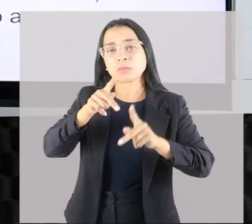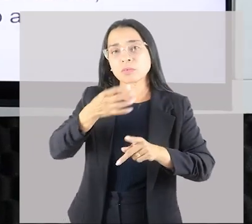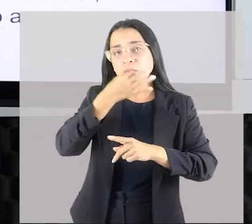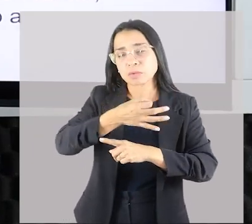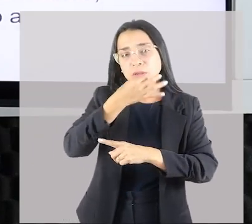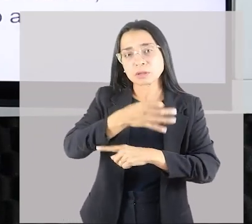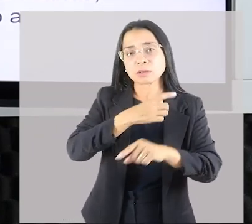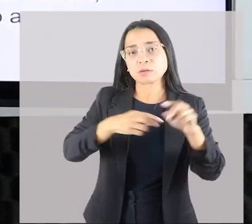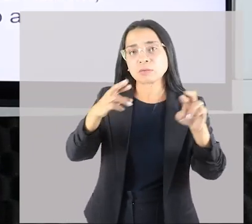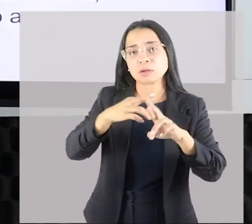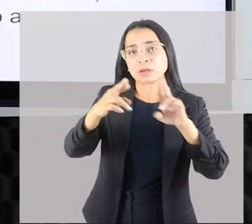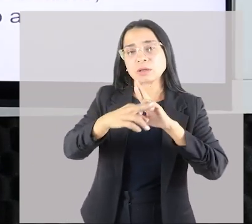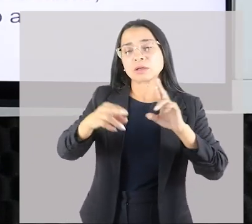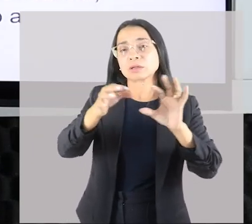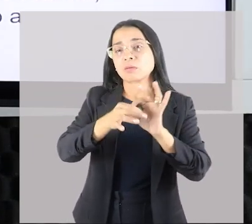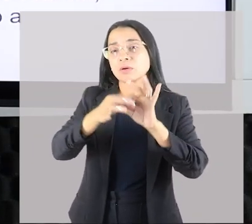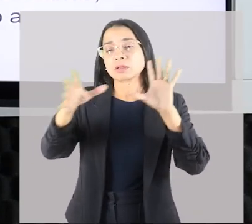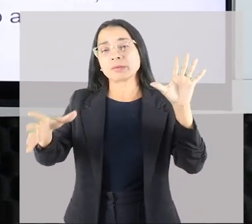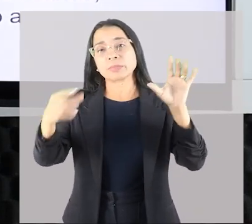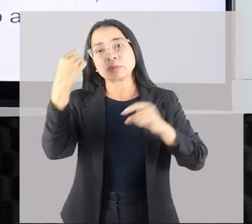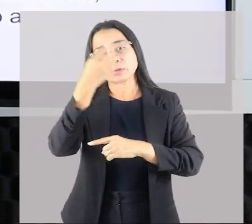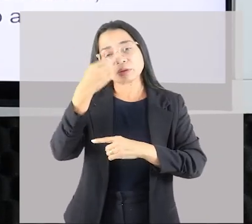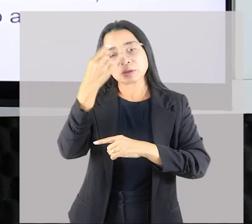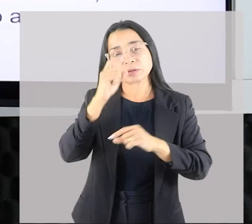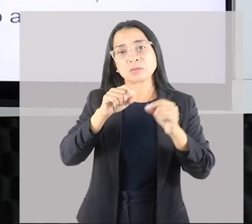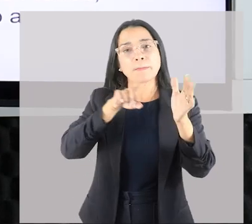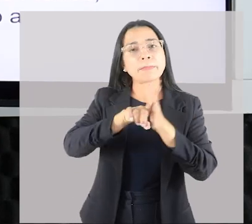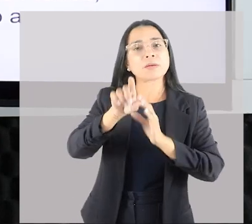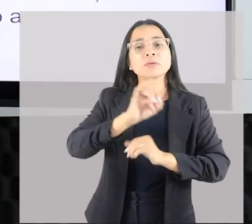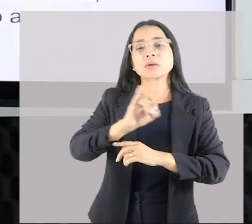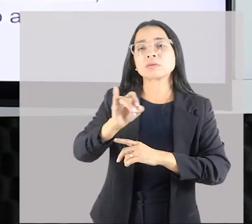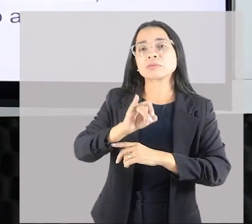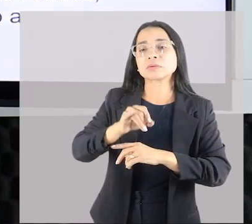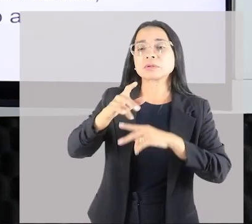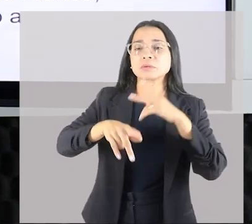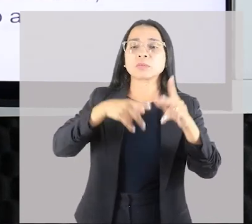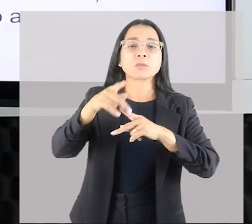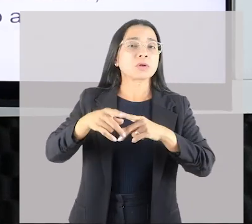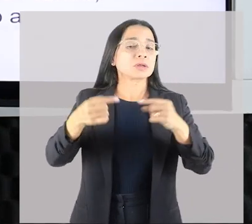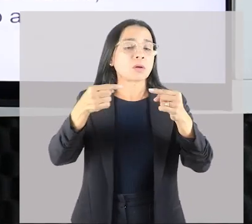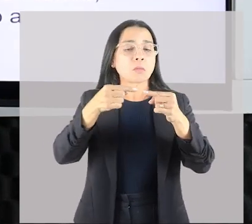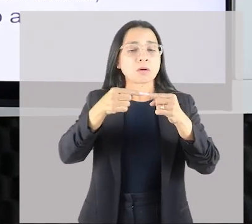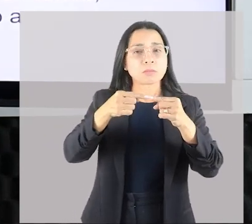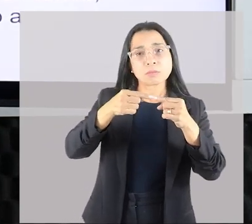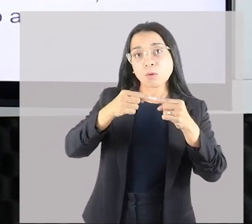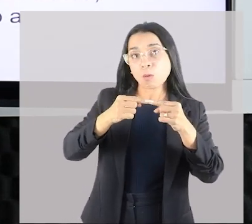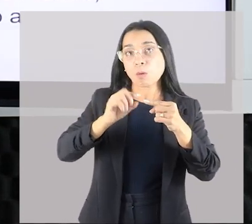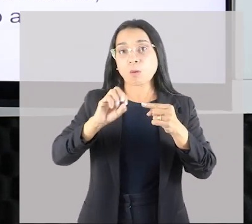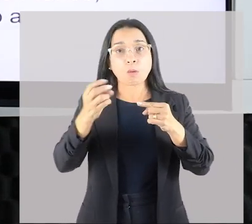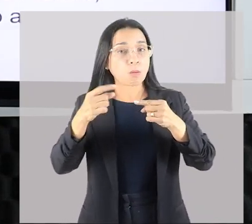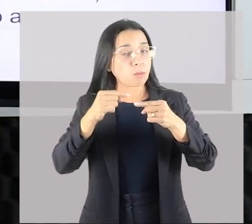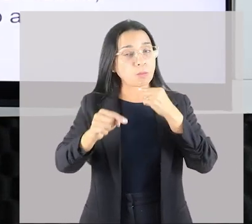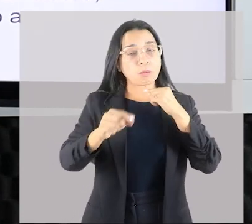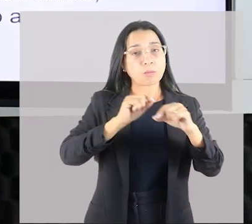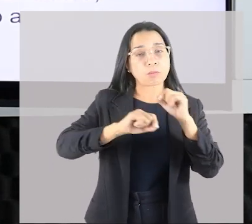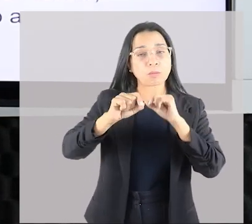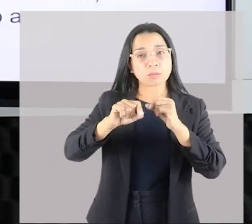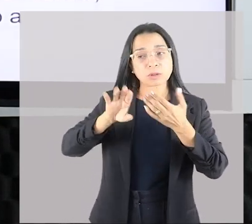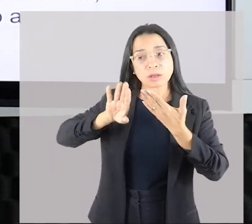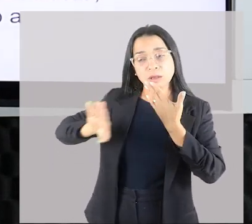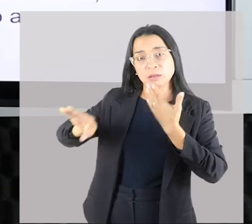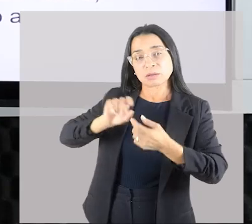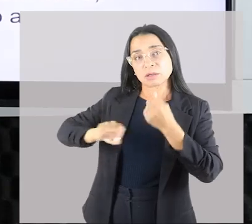achava em relação à independência da Espanha. Eles perguntaram se a população era a favor ou contra a saída da Catalunha da